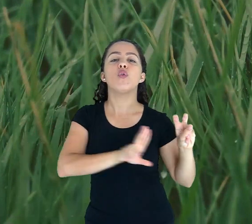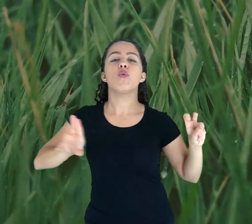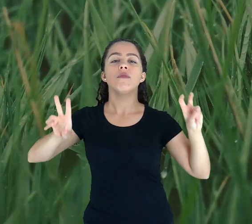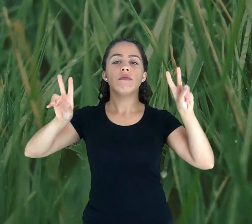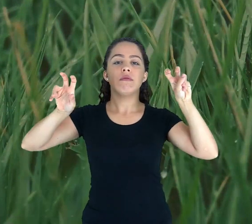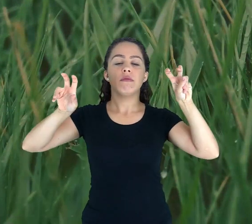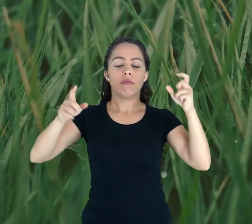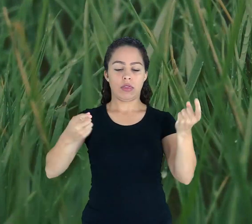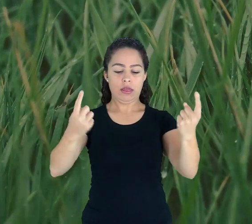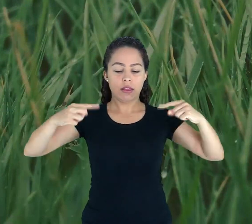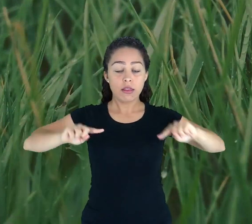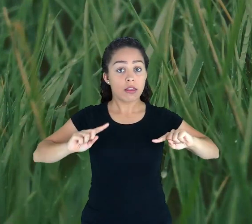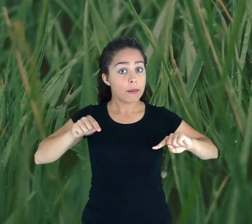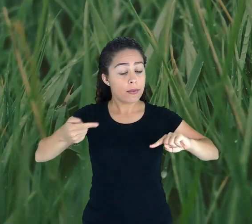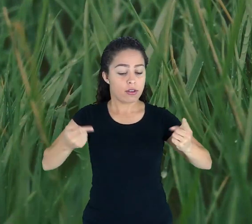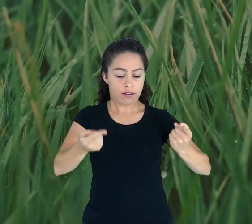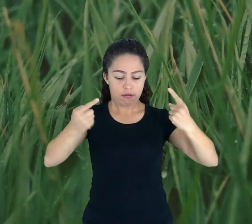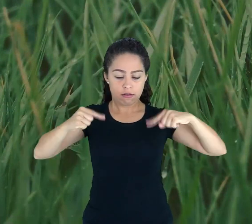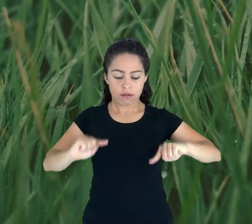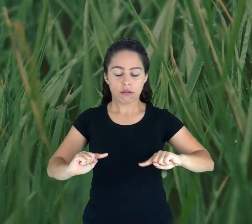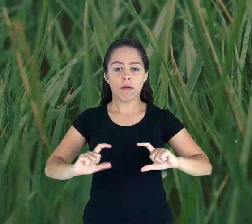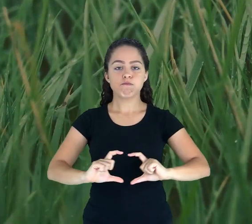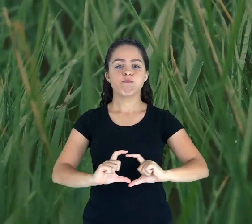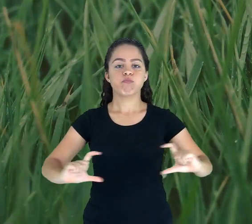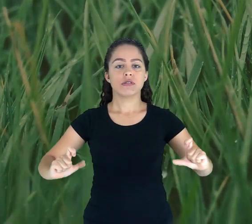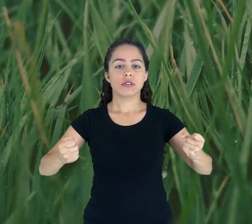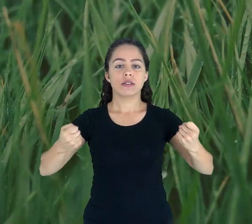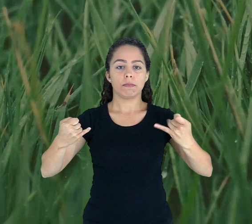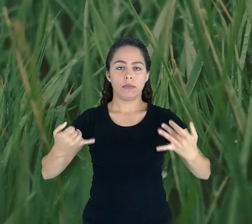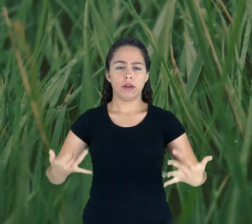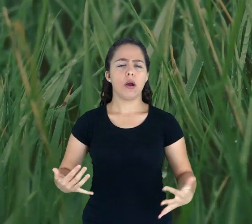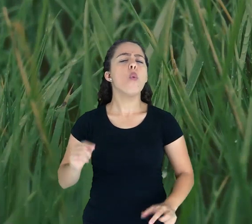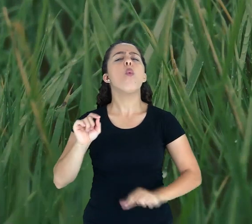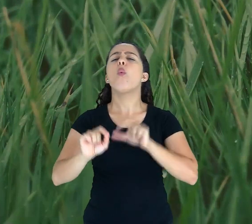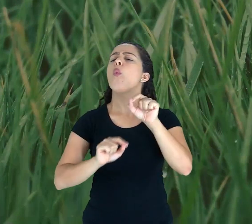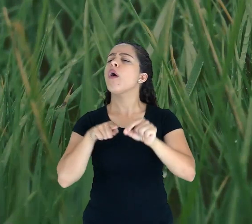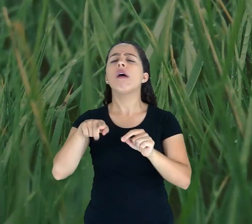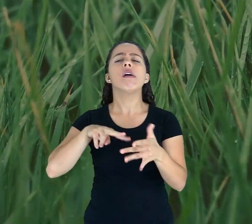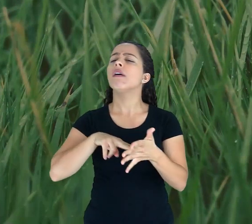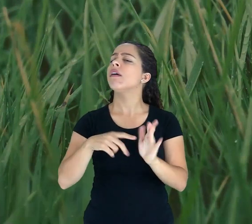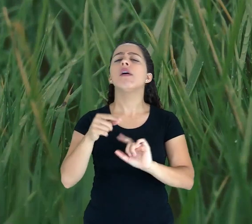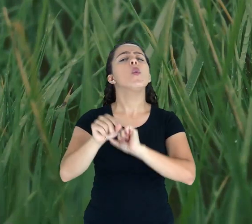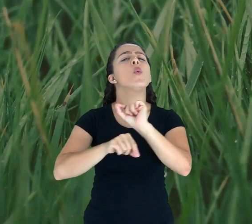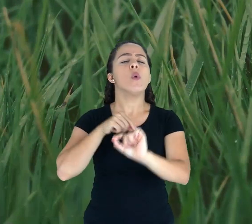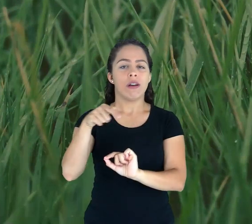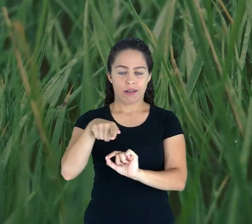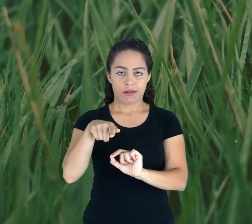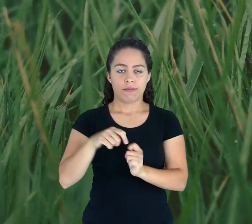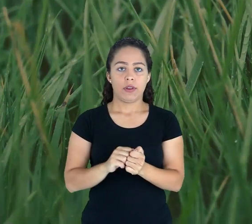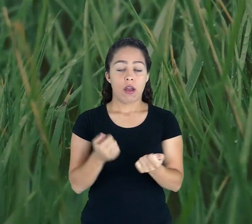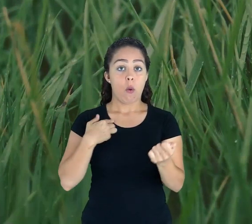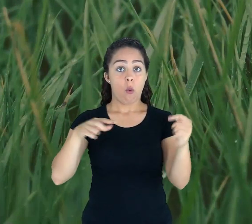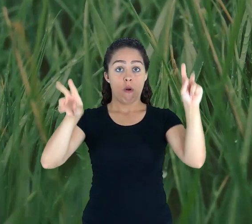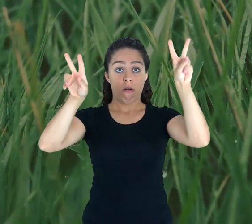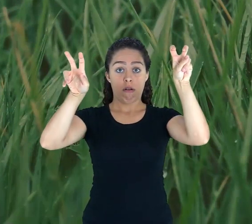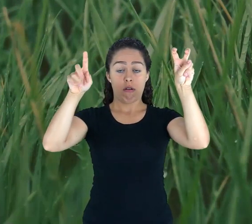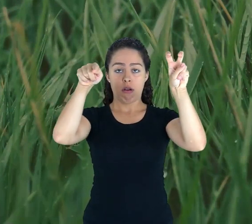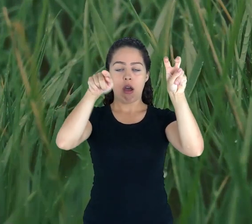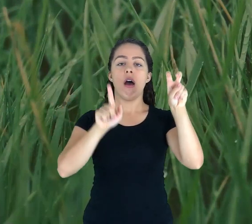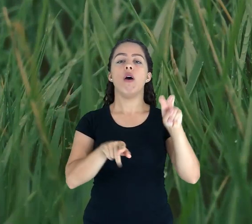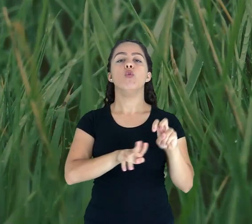descrição. Então, no, na parte direita, eu já consigo colocar um título que eu quiser. Vou colocar